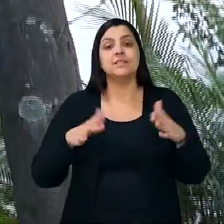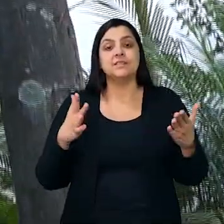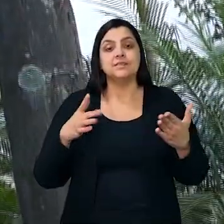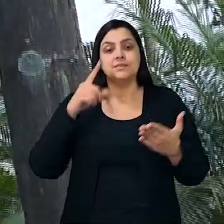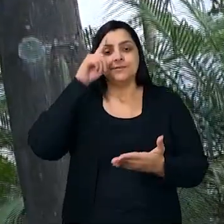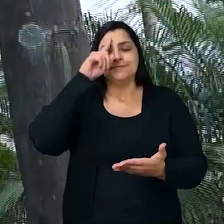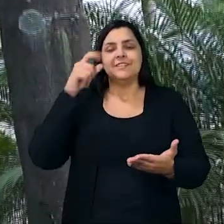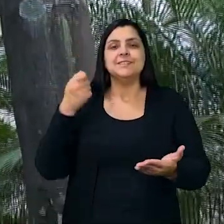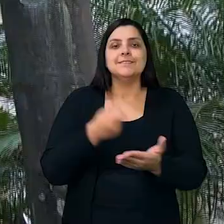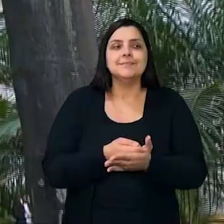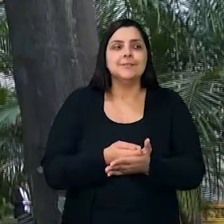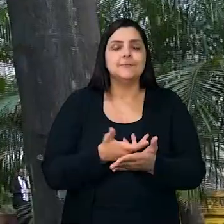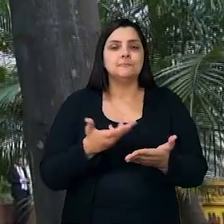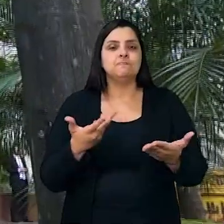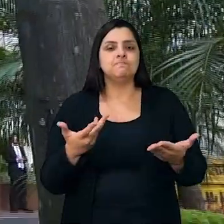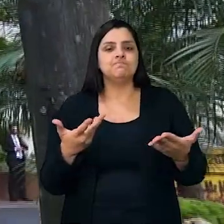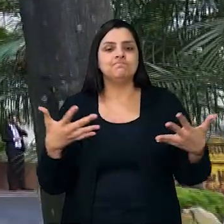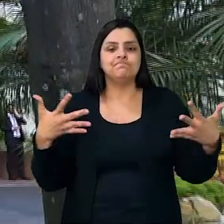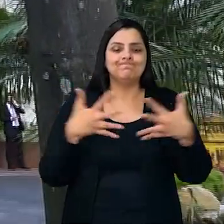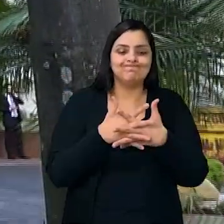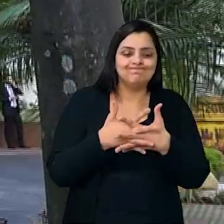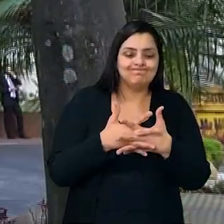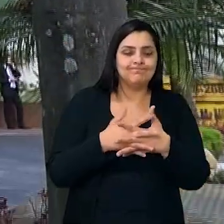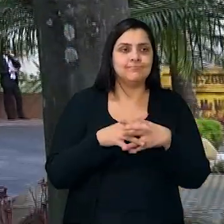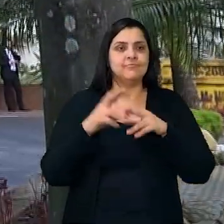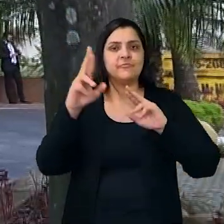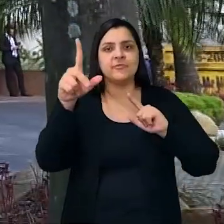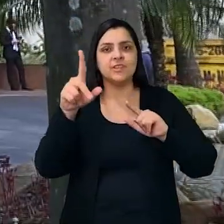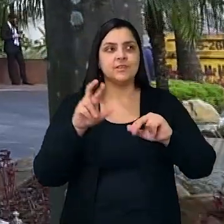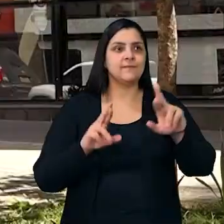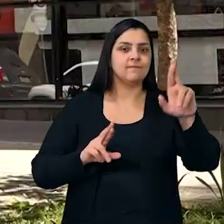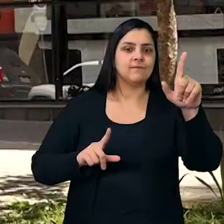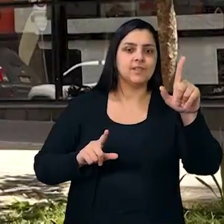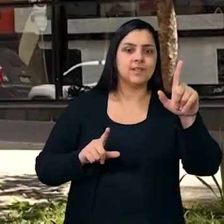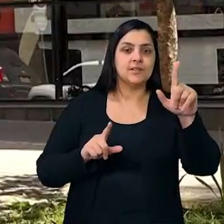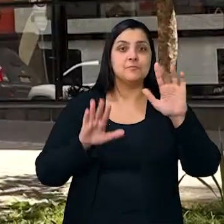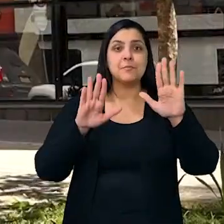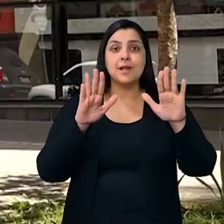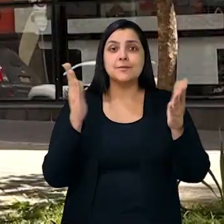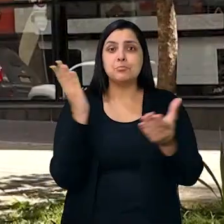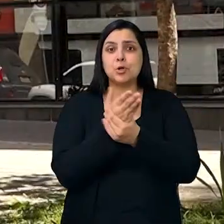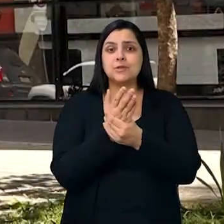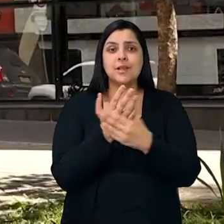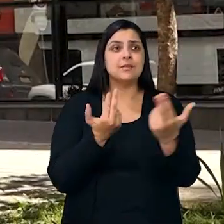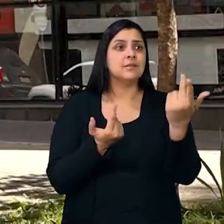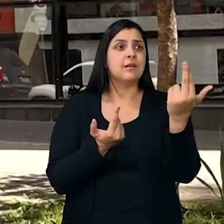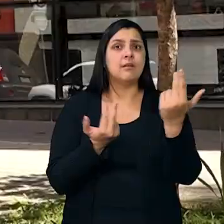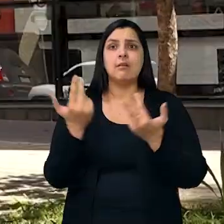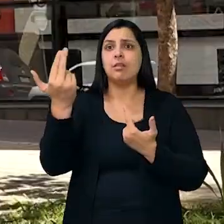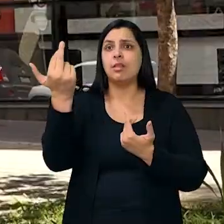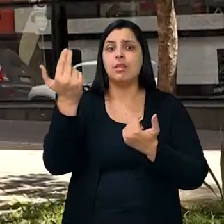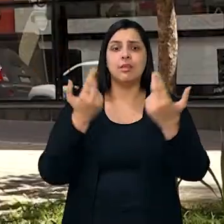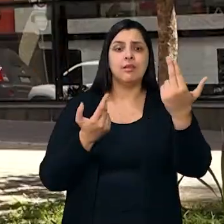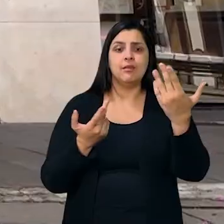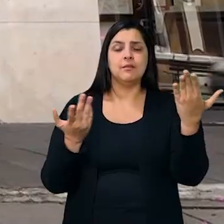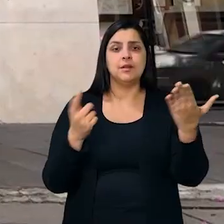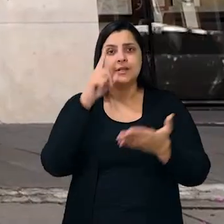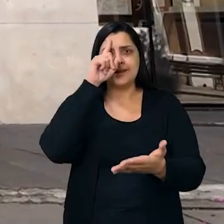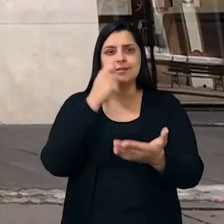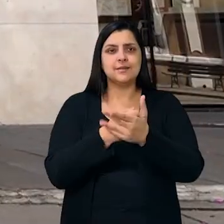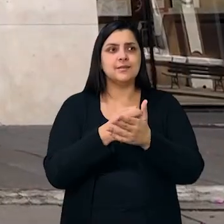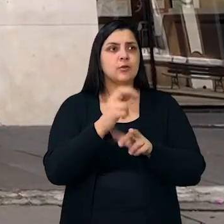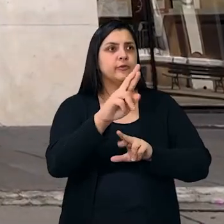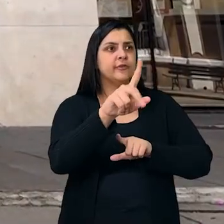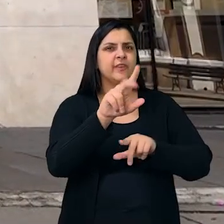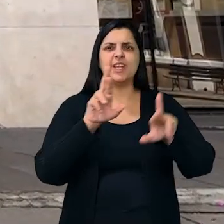vezes, decisões conflitantes em casos iguais, ou decisões divergentes